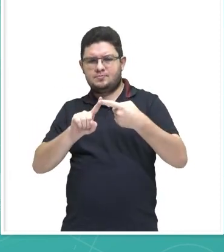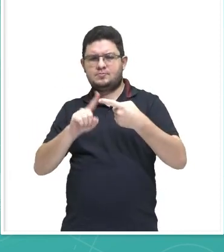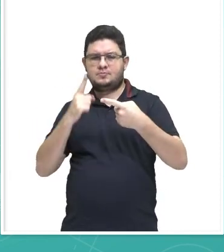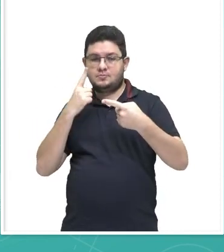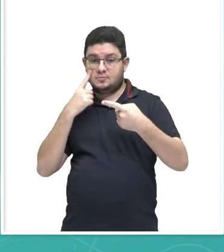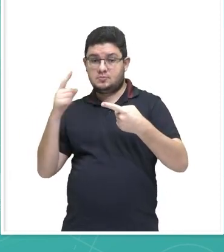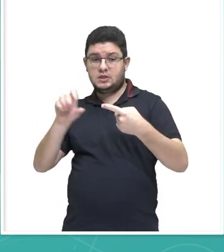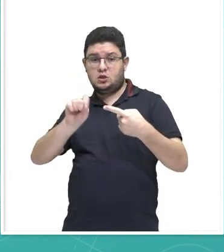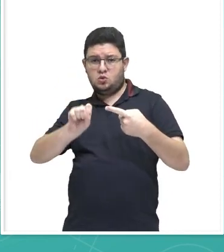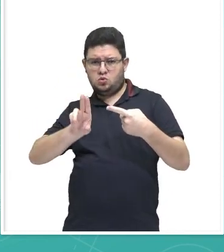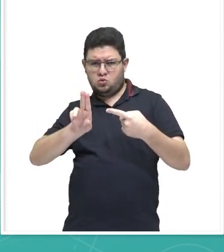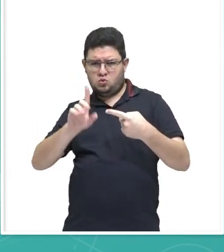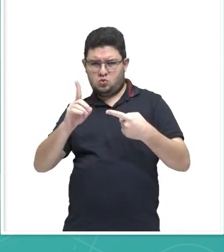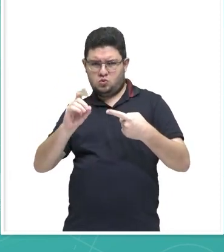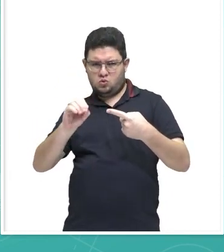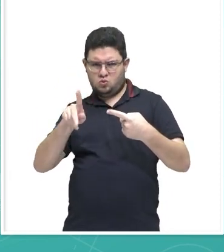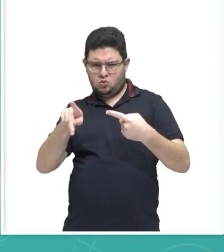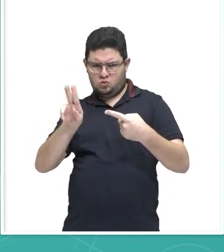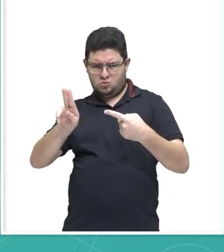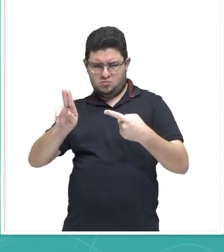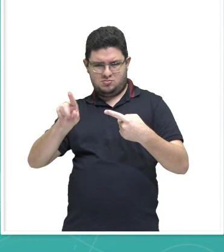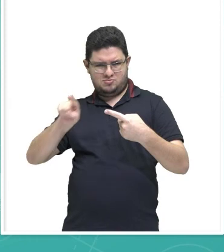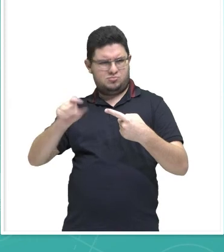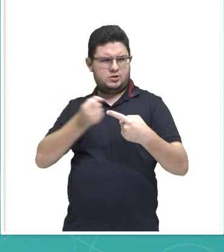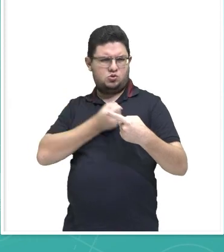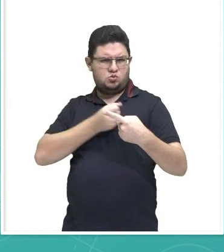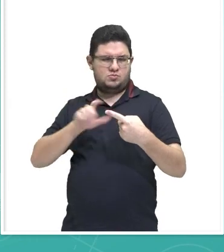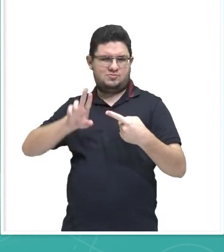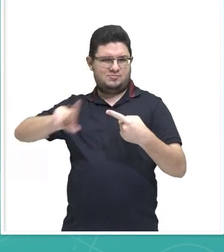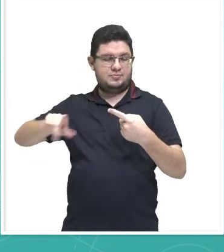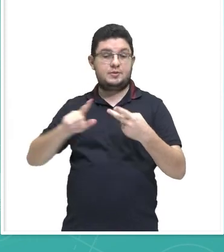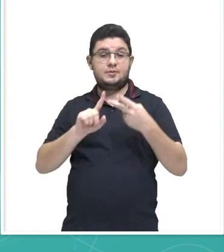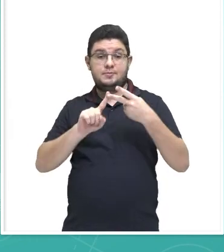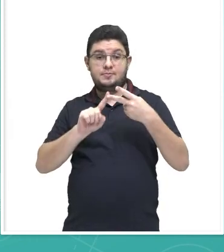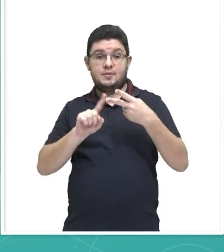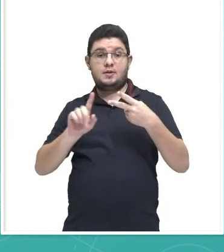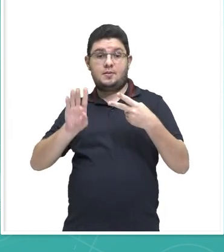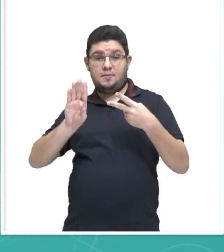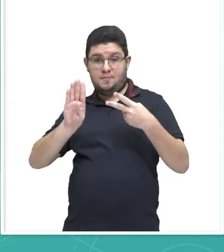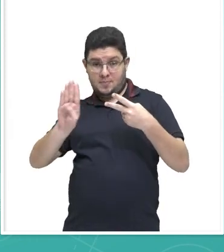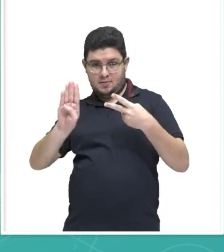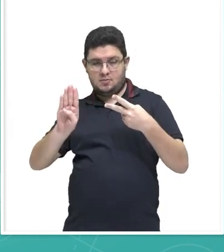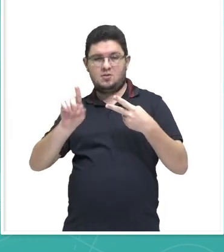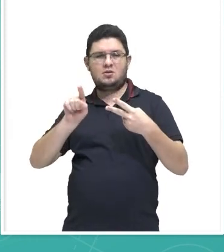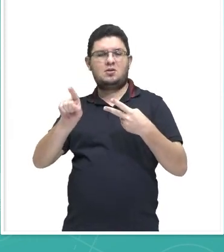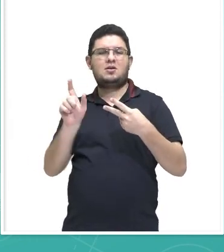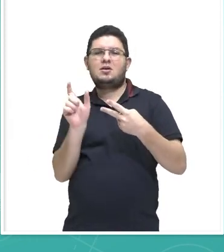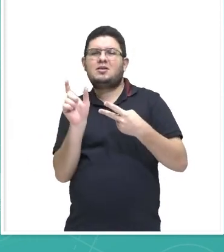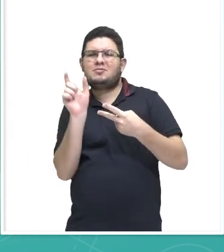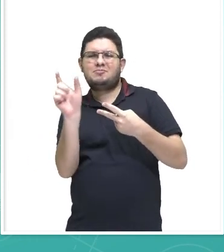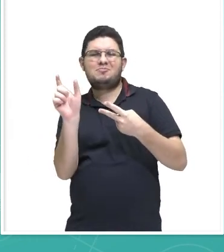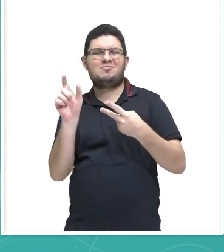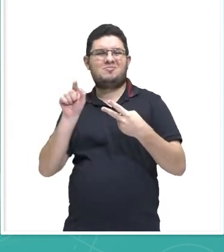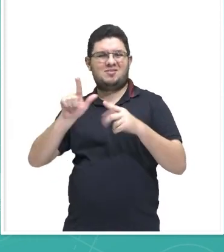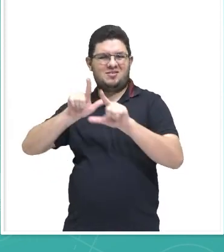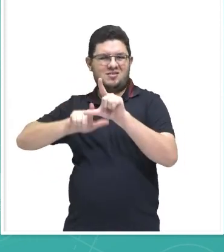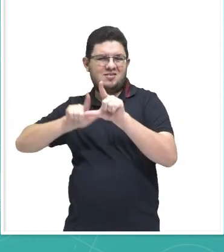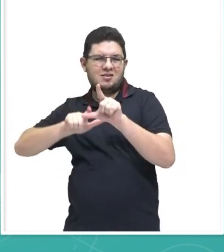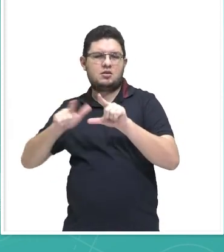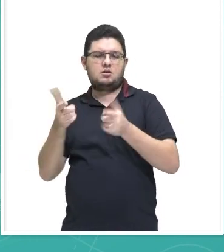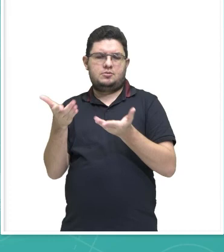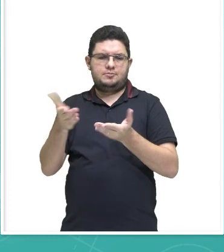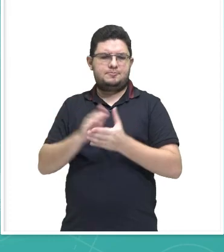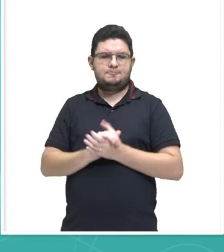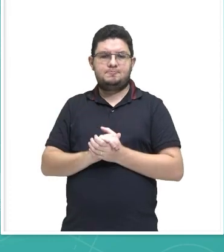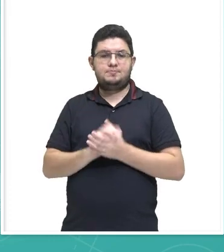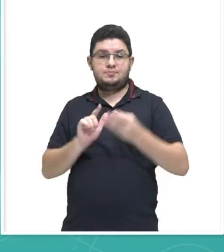sabe que não, porque mexe com números. Anagrama, a gente sabe que não também, porque mexe com letras.